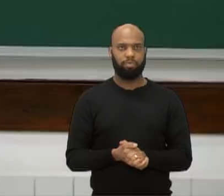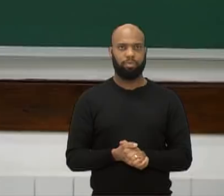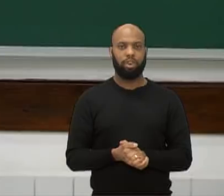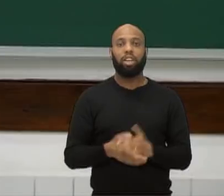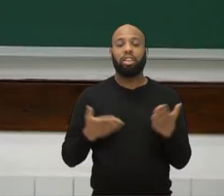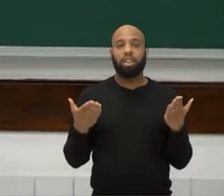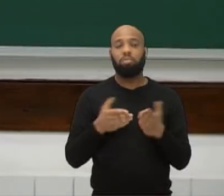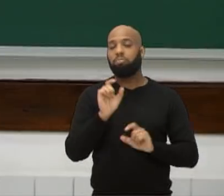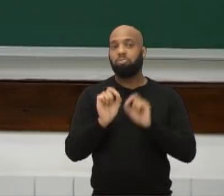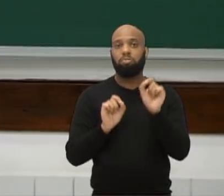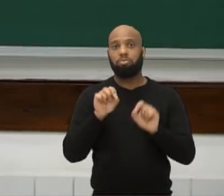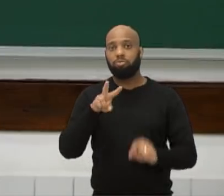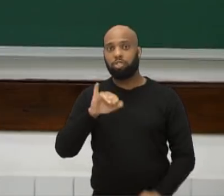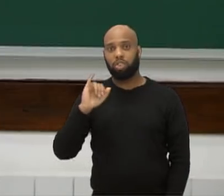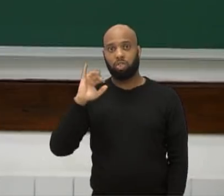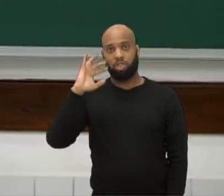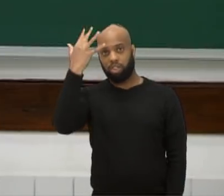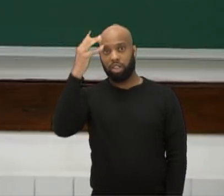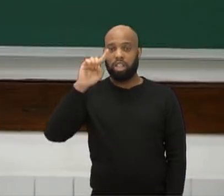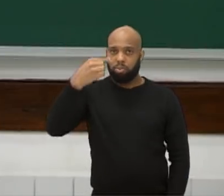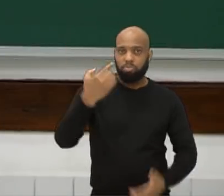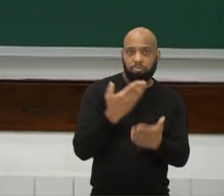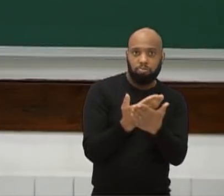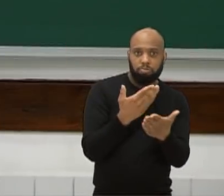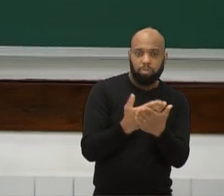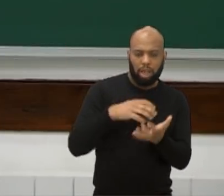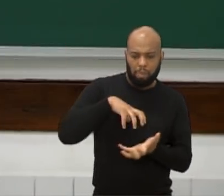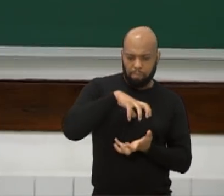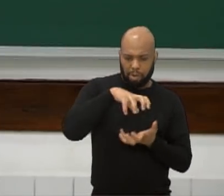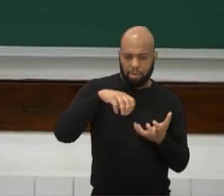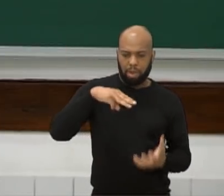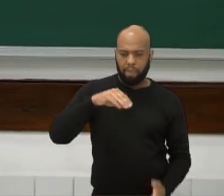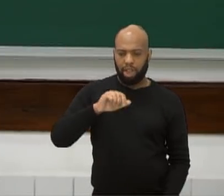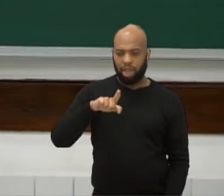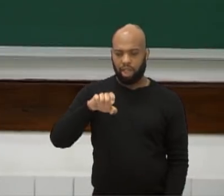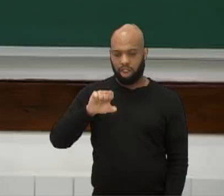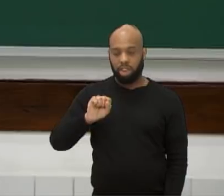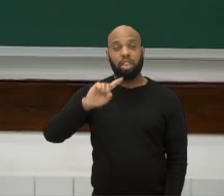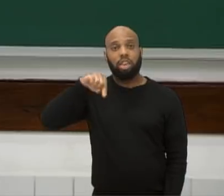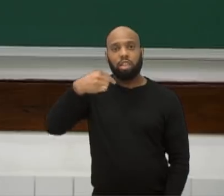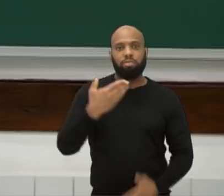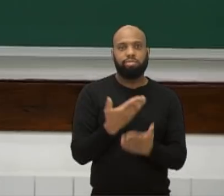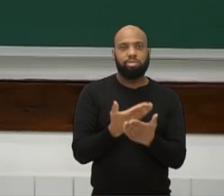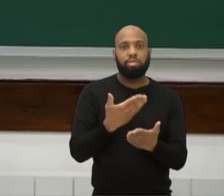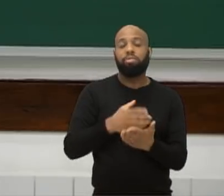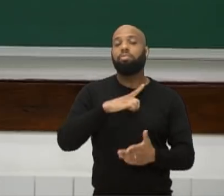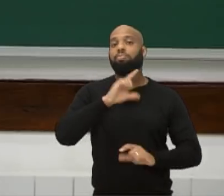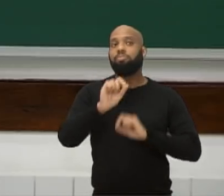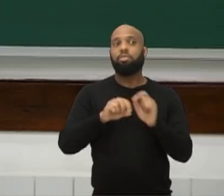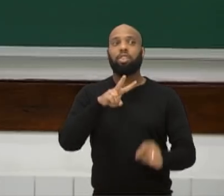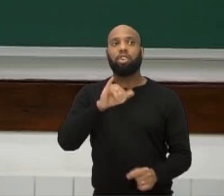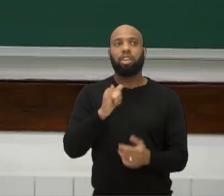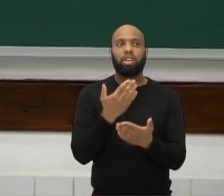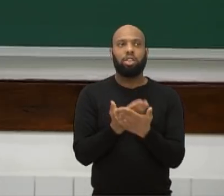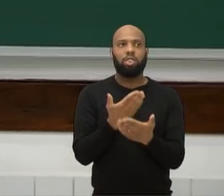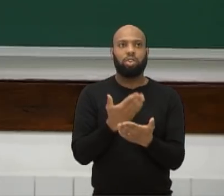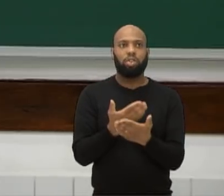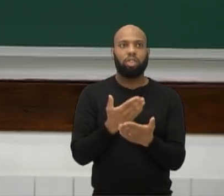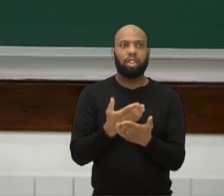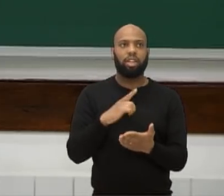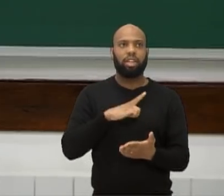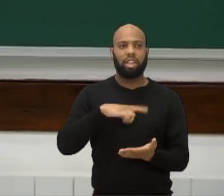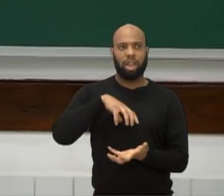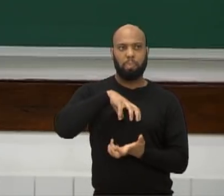E agora, gente, o que acontece? Depois de termos estudado a revolta dos malês, na nossa próxima aula nós vamos estudar